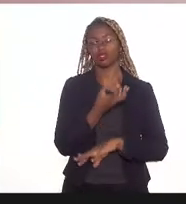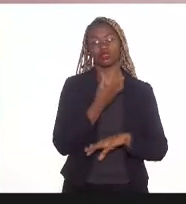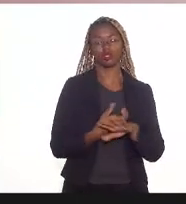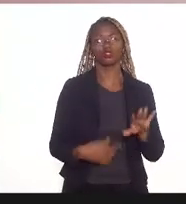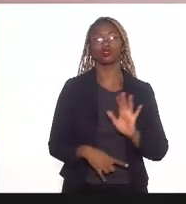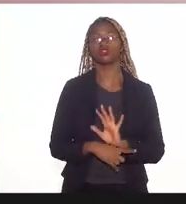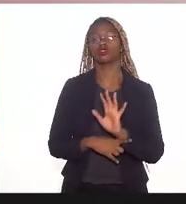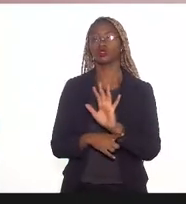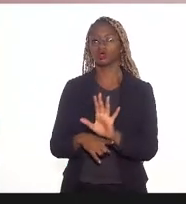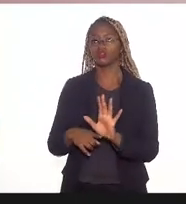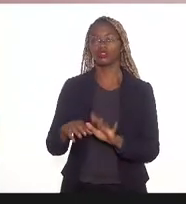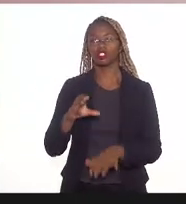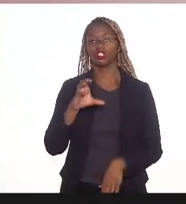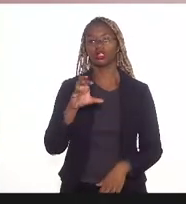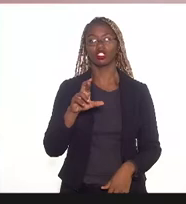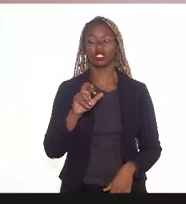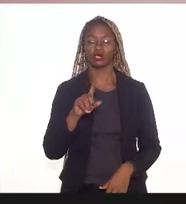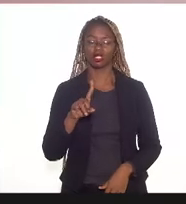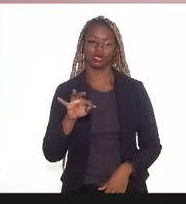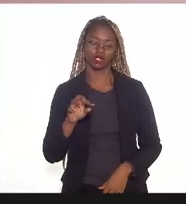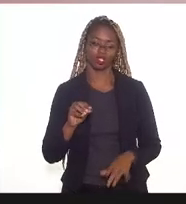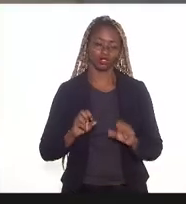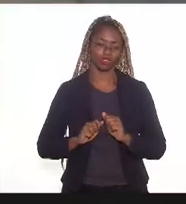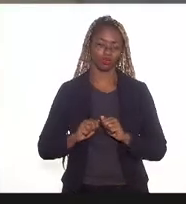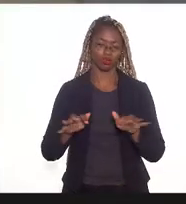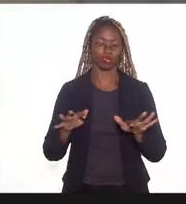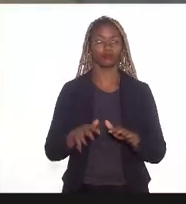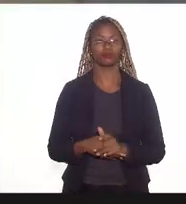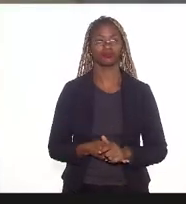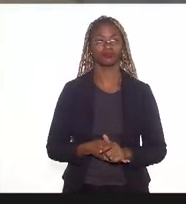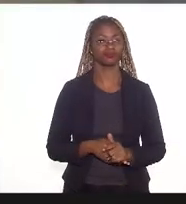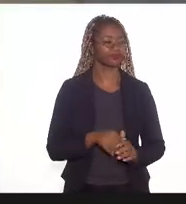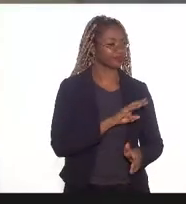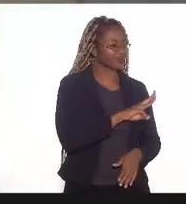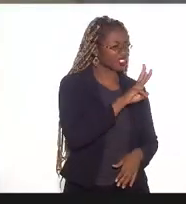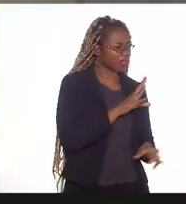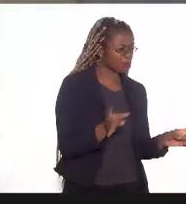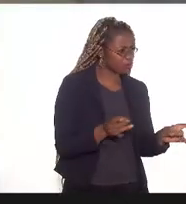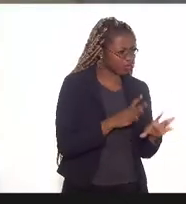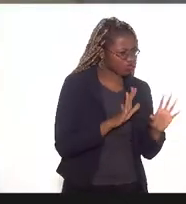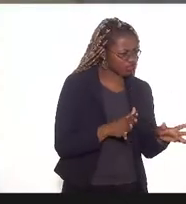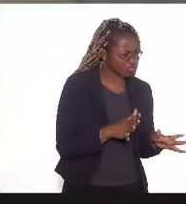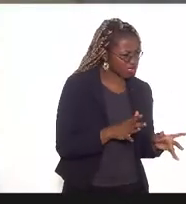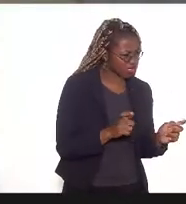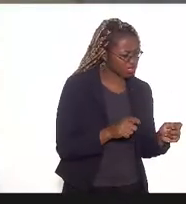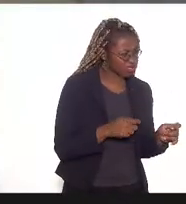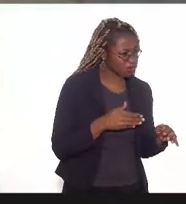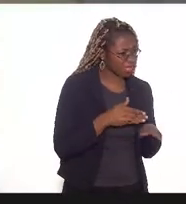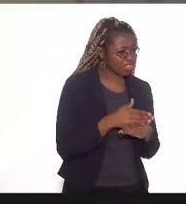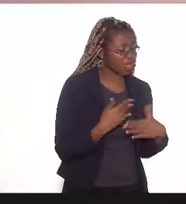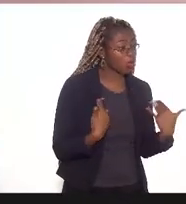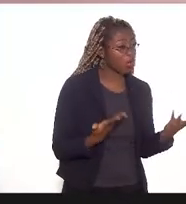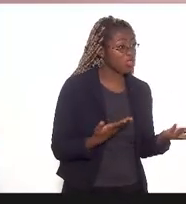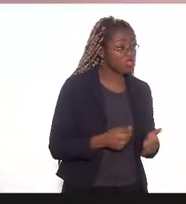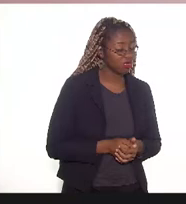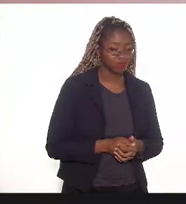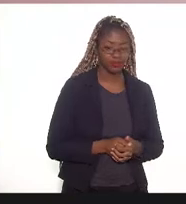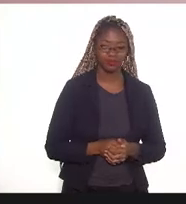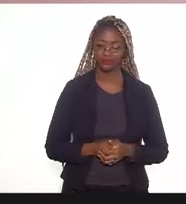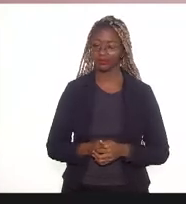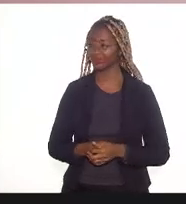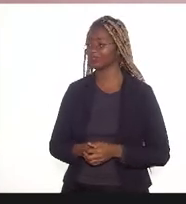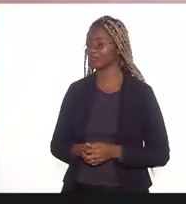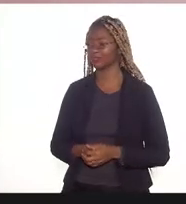crédito que a gente está espalhando pelo Estado. Esse site já está no ar e quando é que pode acessar esse site? Assim que eu receber o